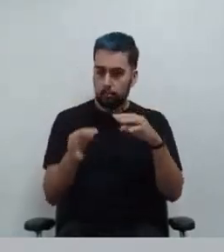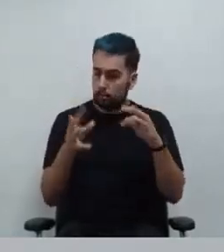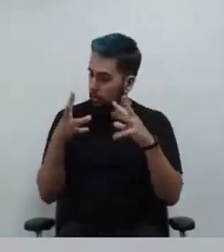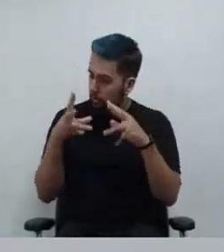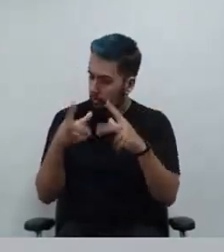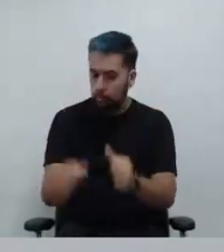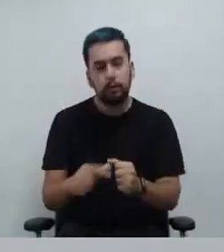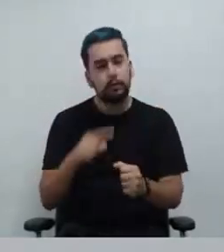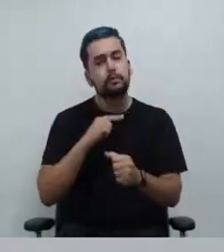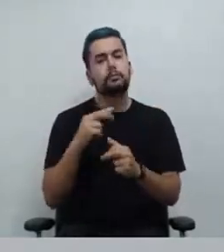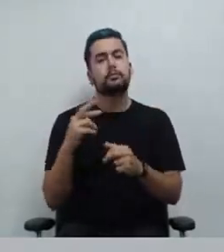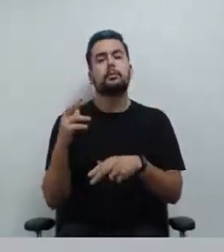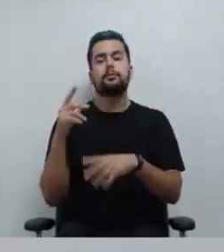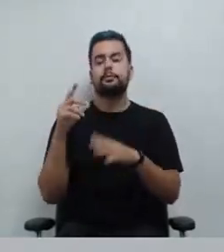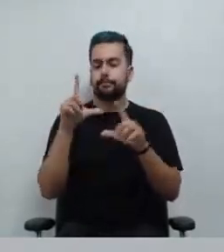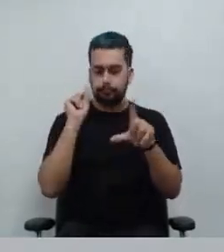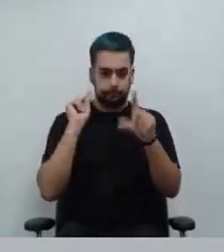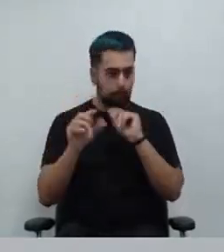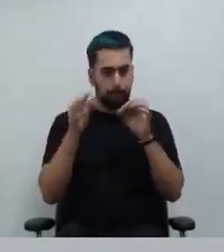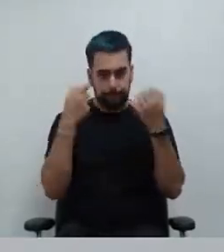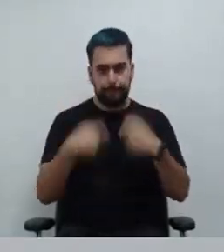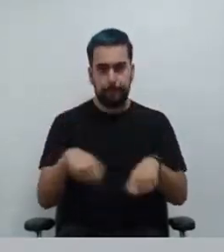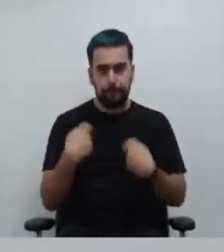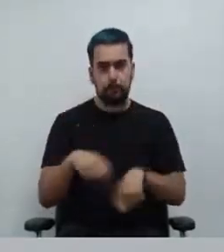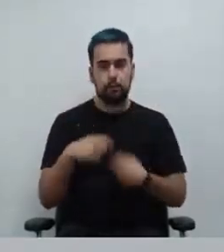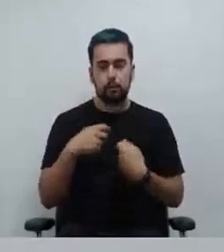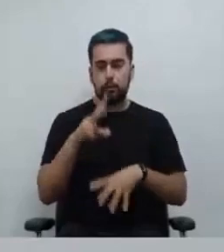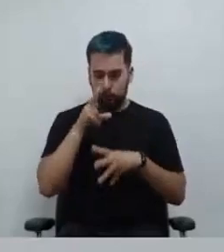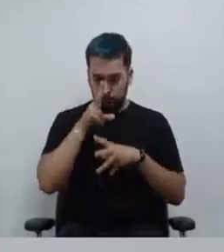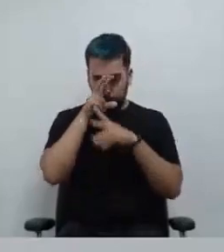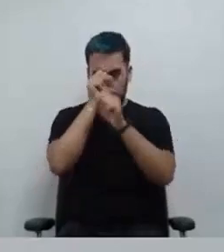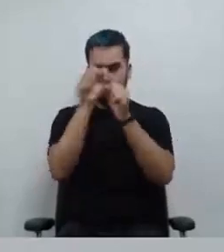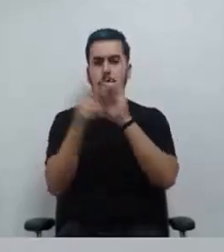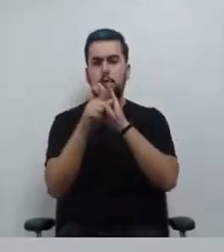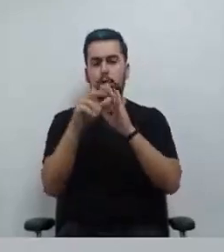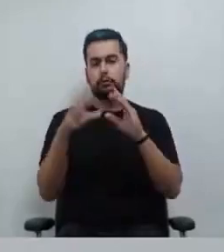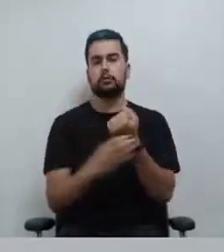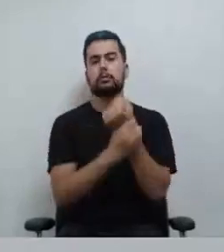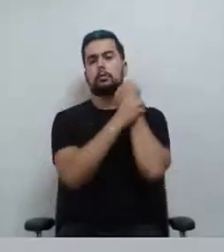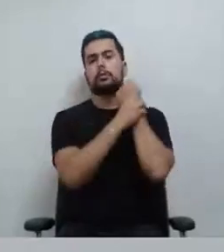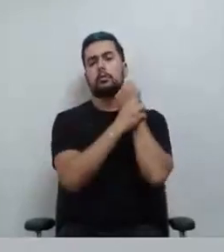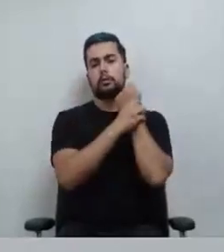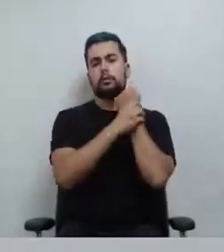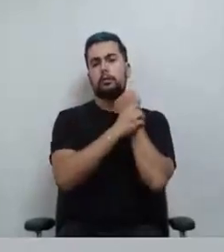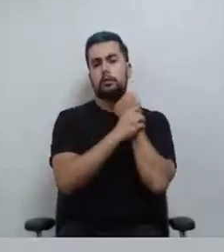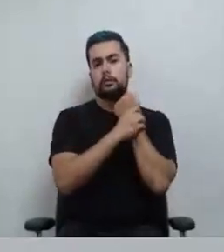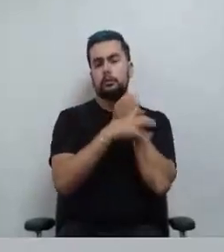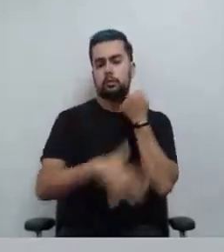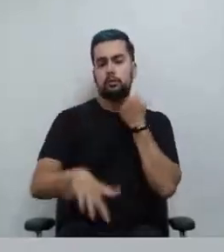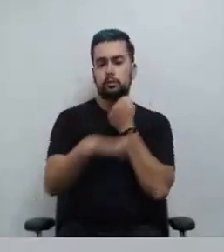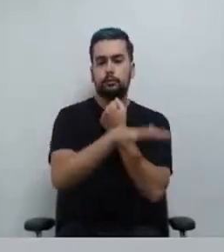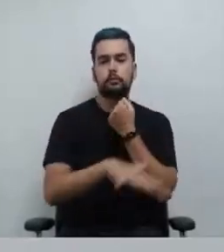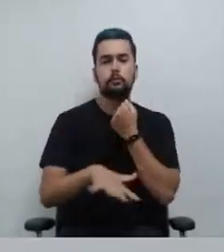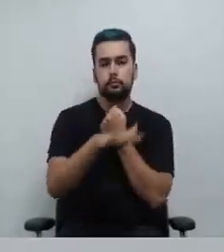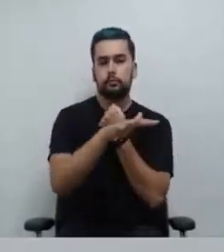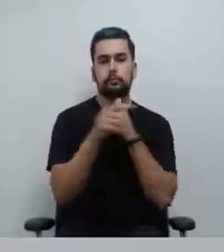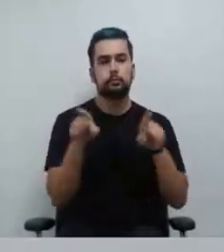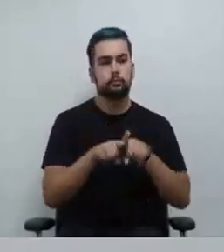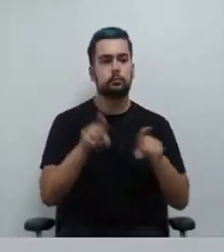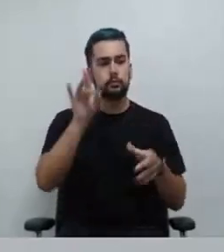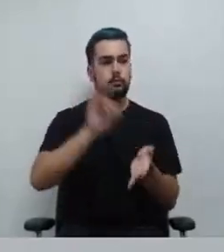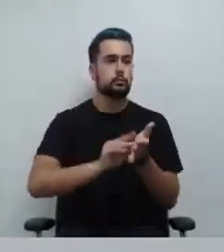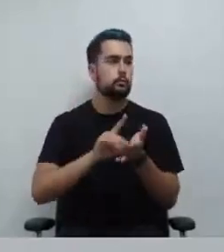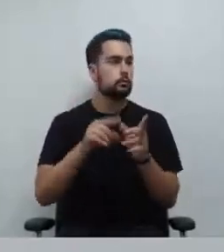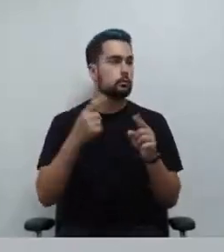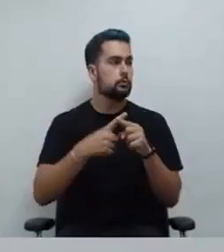todos tomem as medidas ali necessárias para um eventual reforço de segurança no espaço, né, porque de fato é um